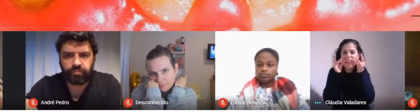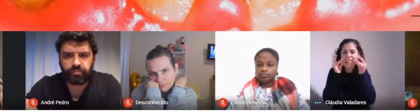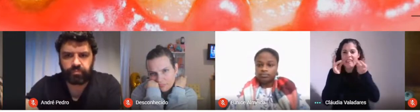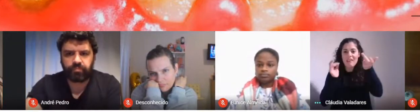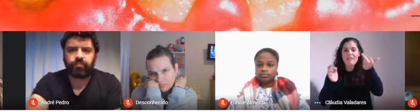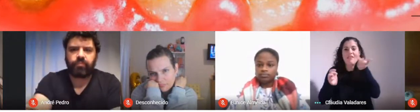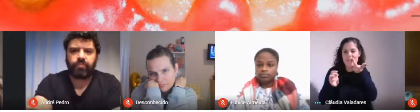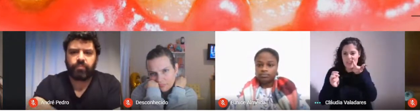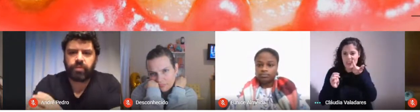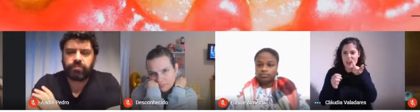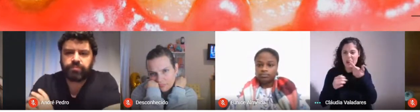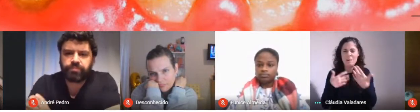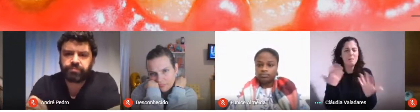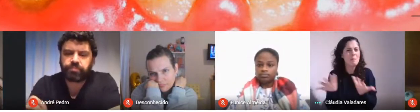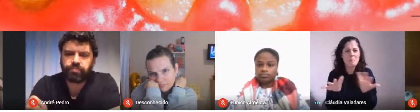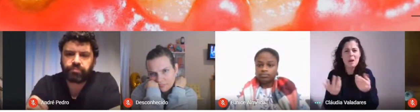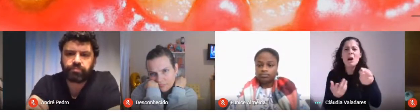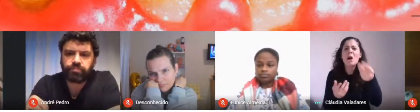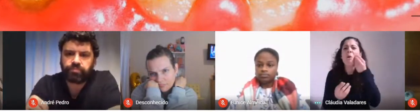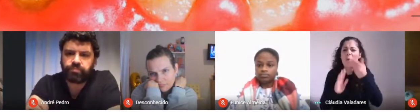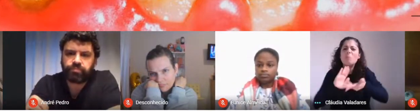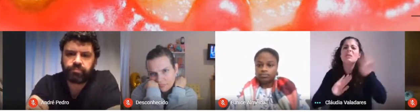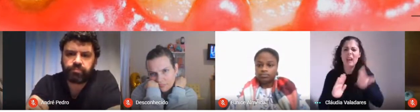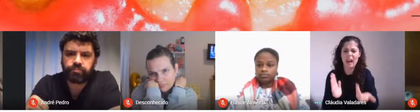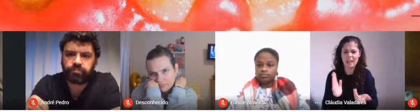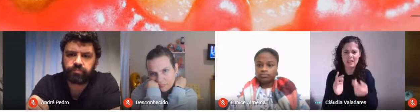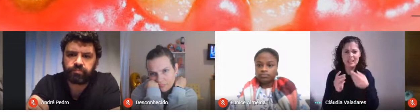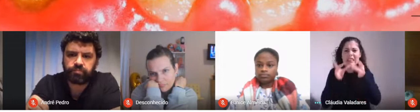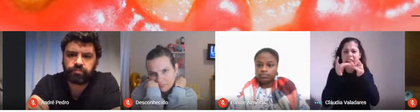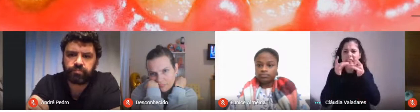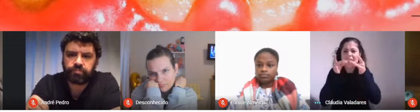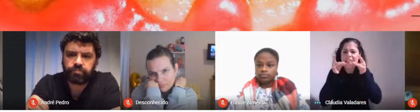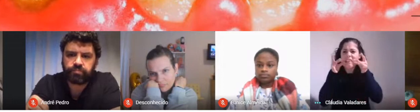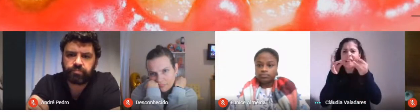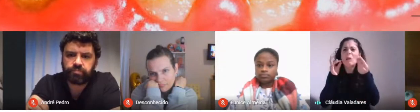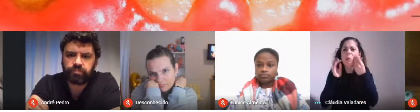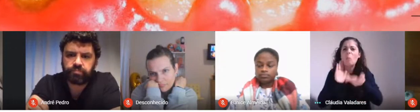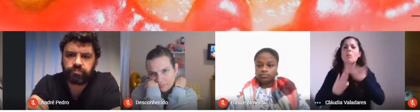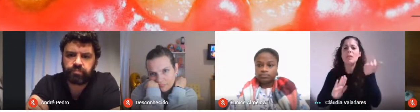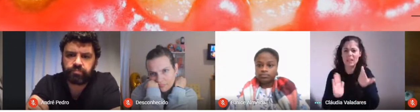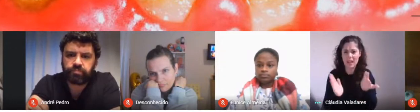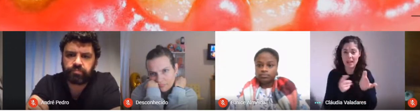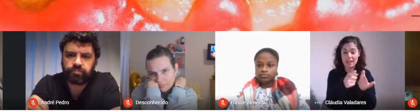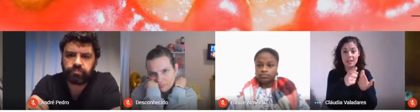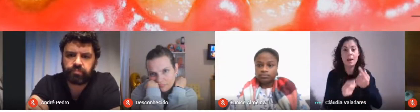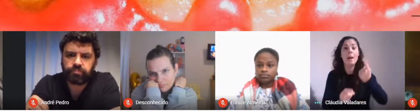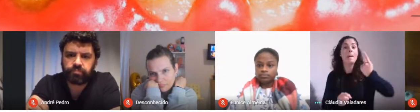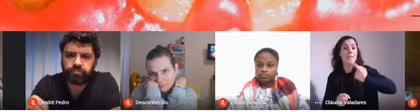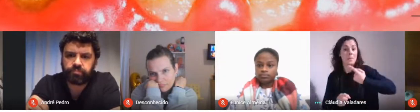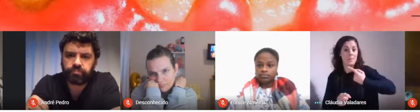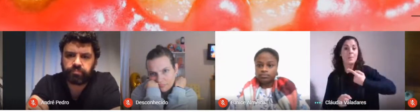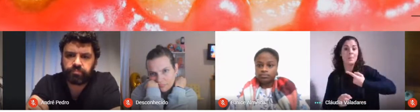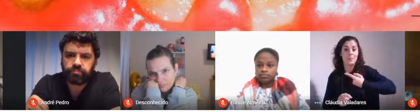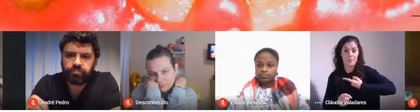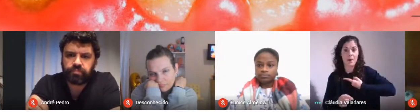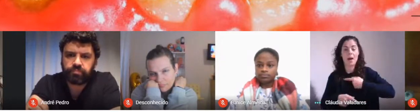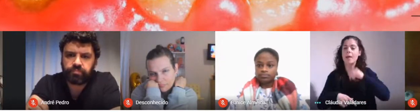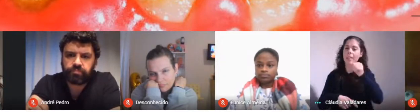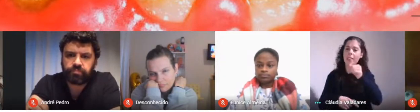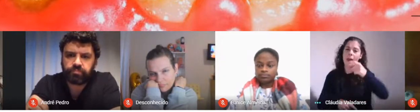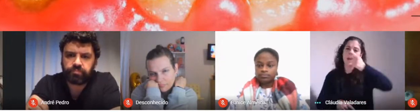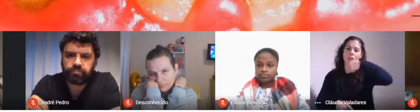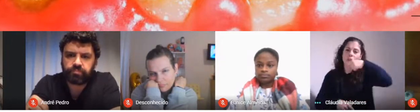Então, e como é que se pode tirar esta placa bacteriana que fica agarrada aos dentes? Deve ser realizada uma boa higiene